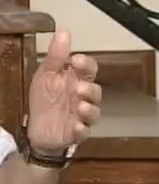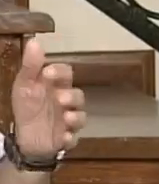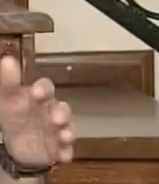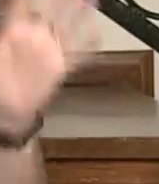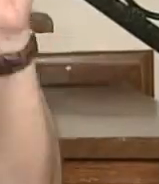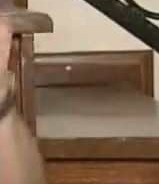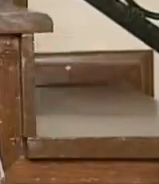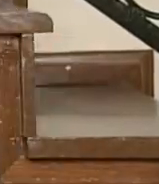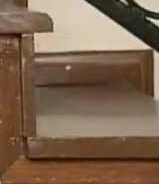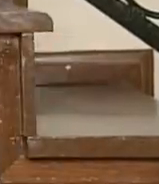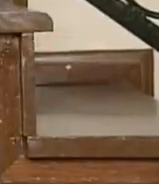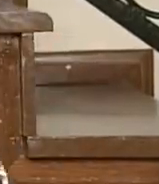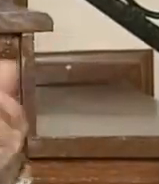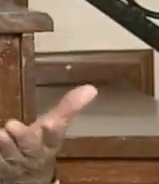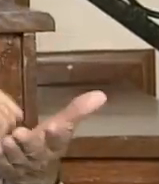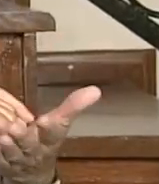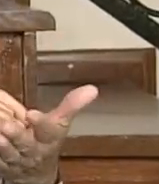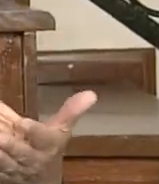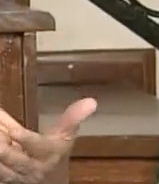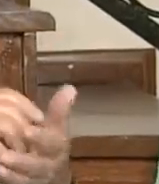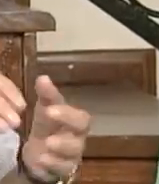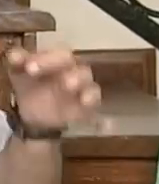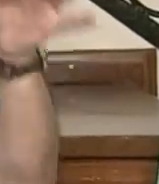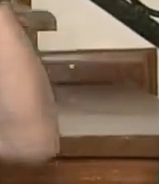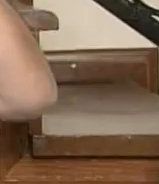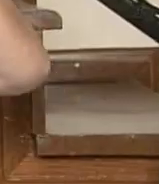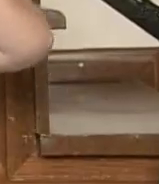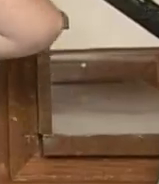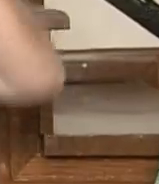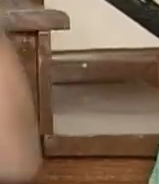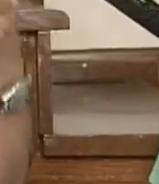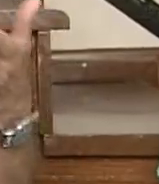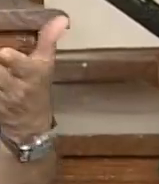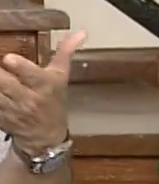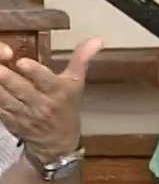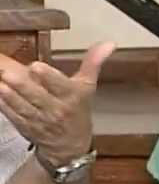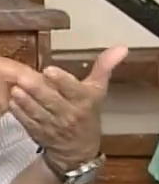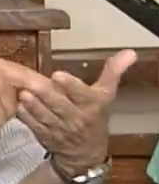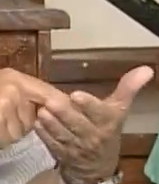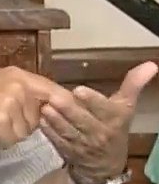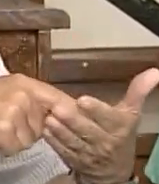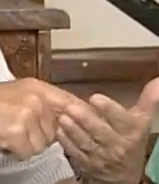Eu não estava entendendo o que estava escrito. Meus pais não sabiam sinais